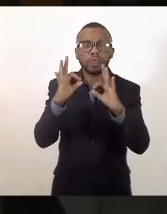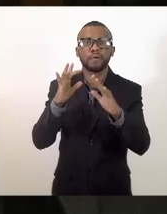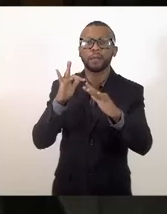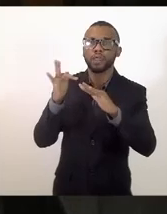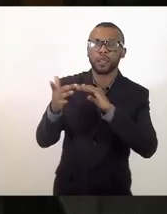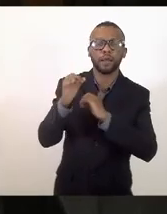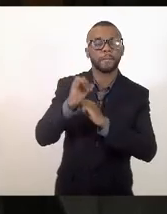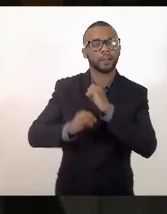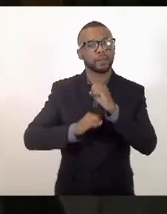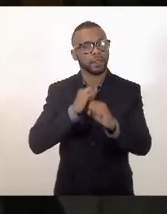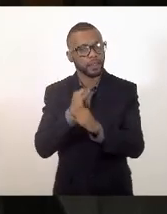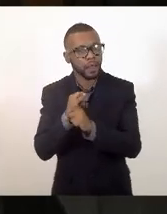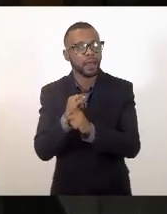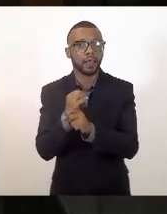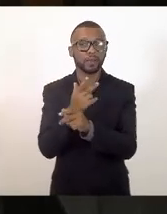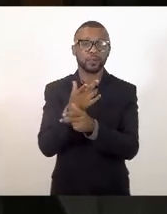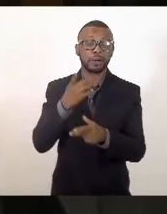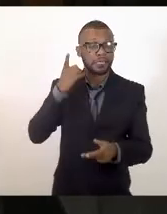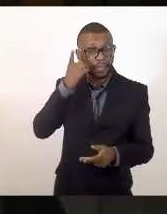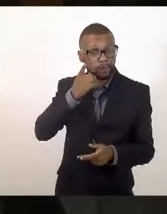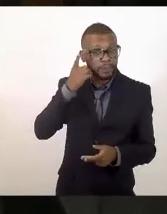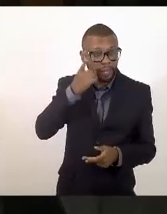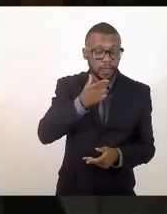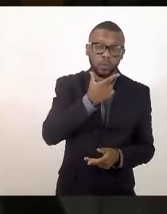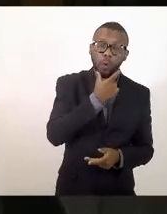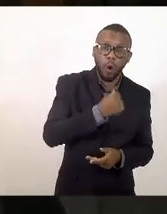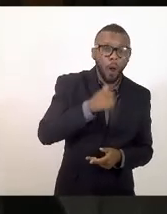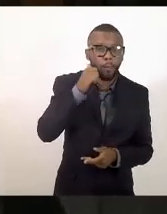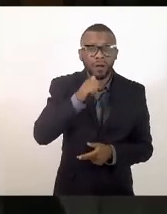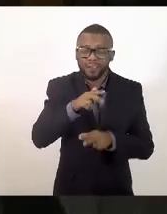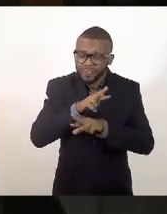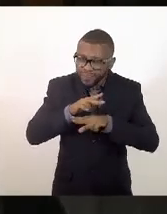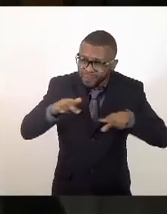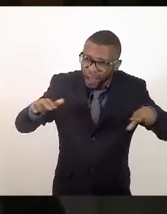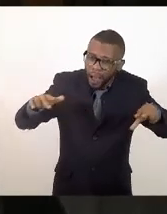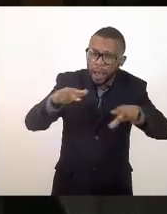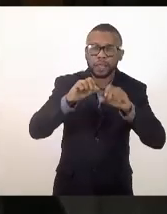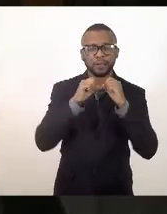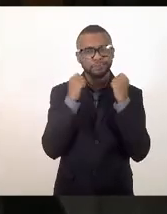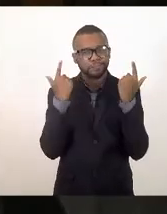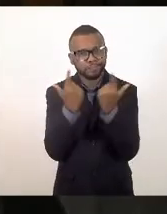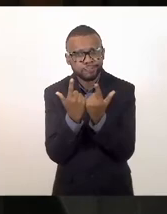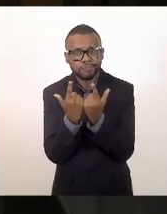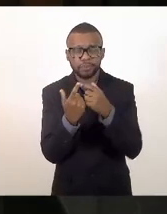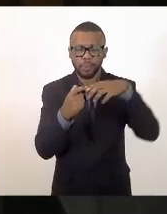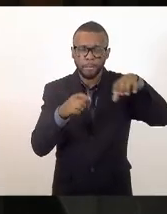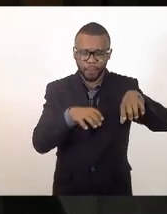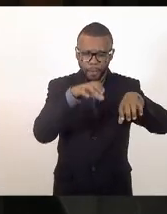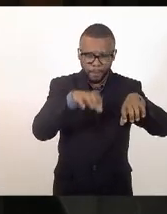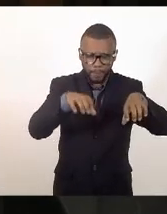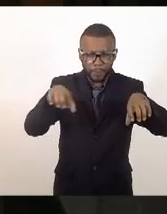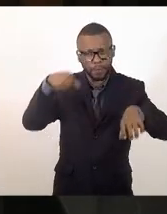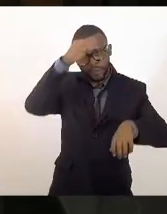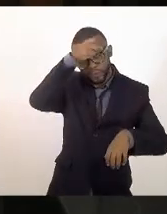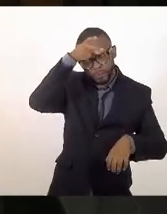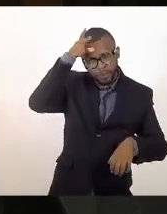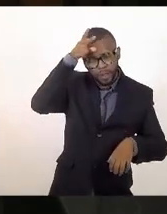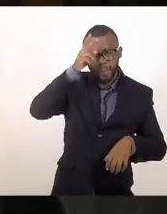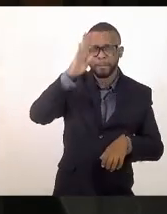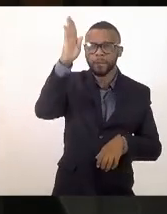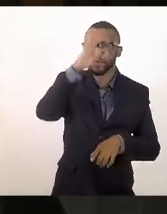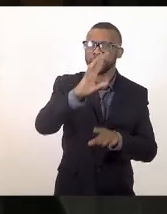internet, os deputados e parlamentares de diversas assembleias legislativas, de diversas câmaras municipais, Brasil